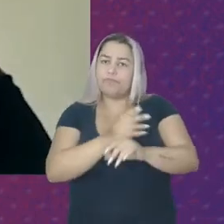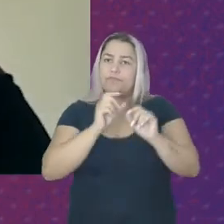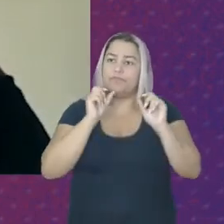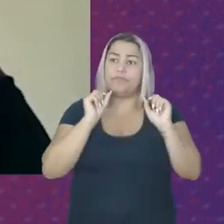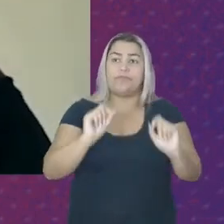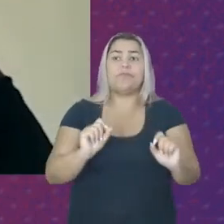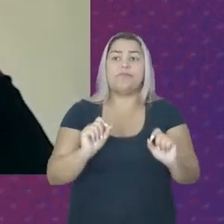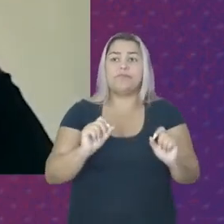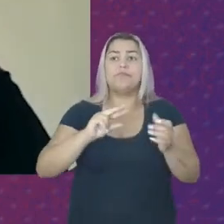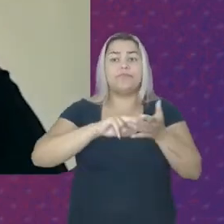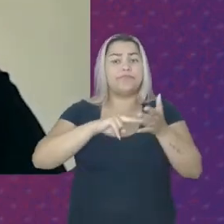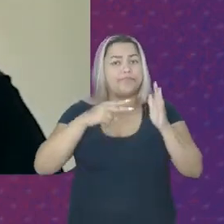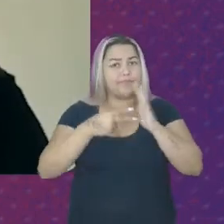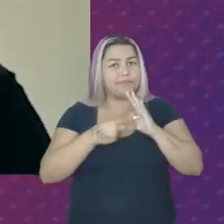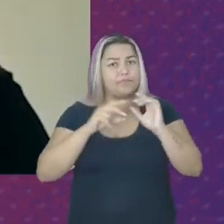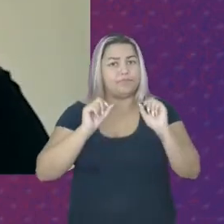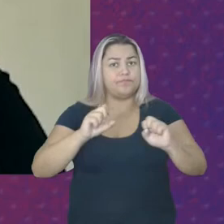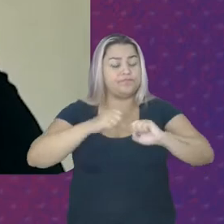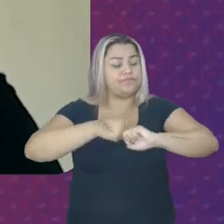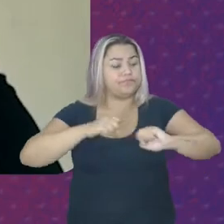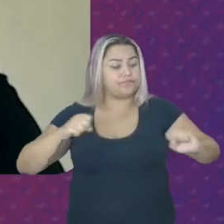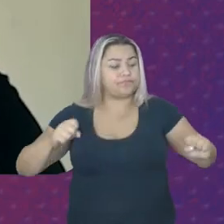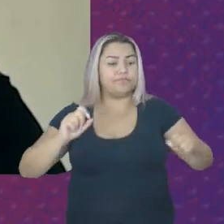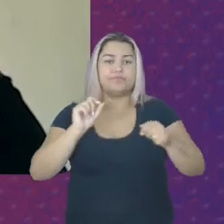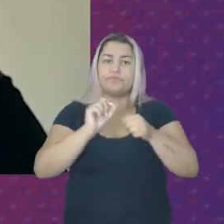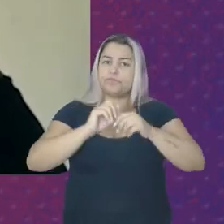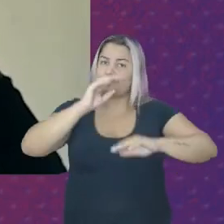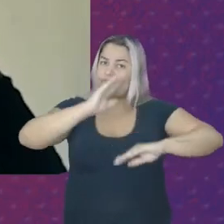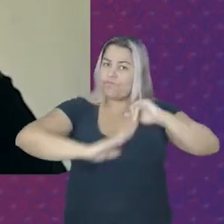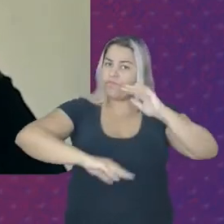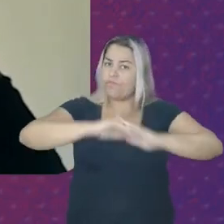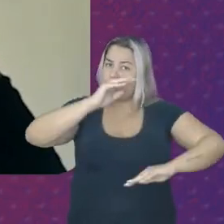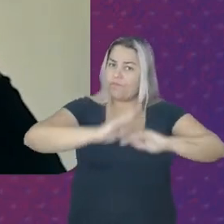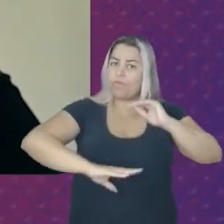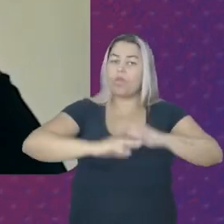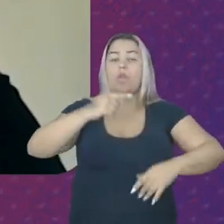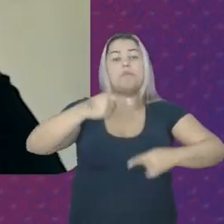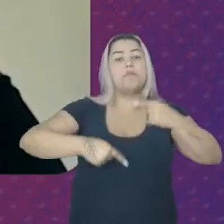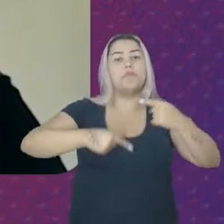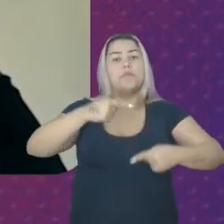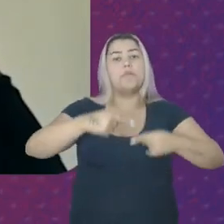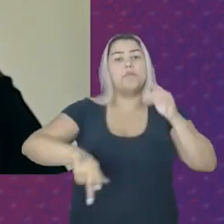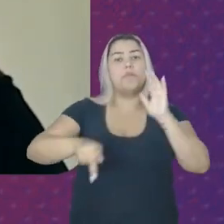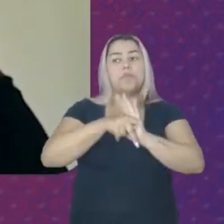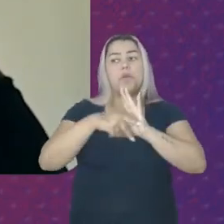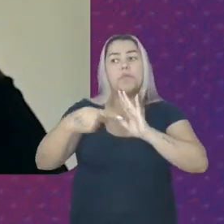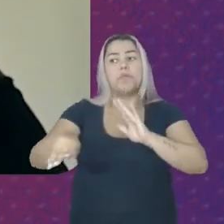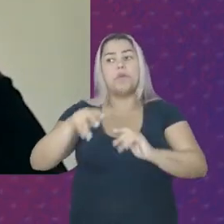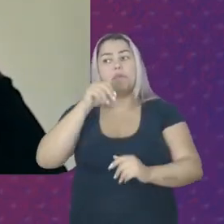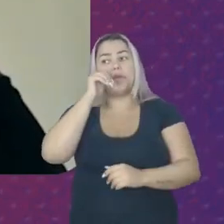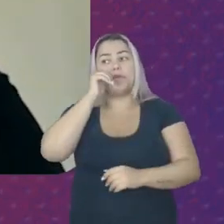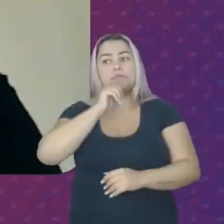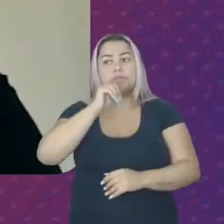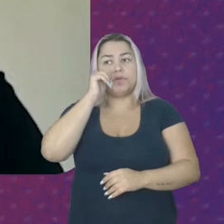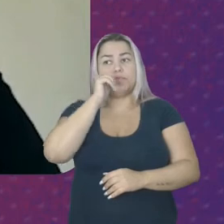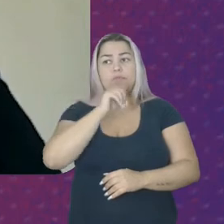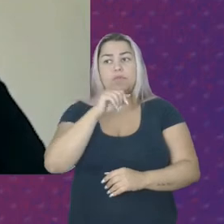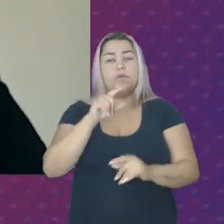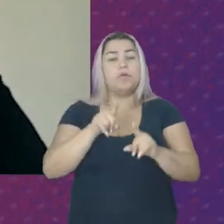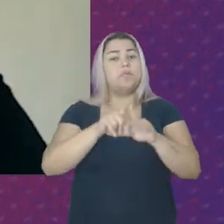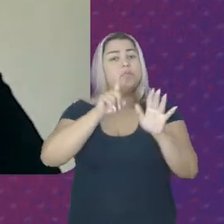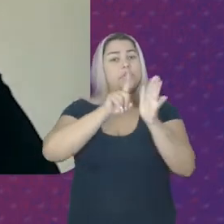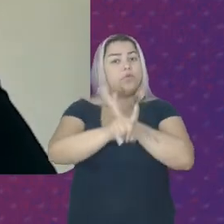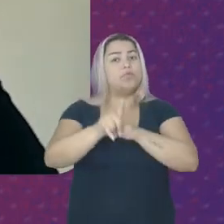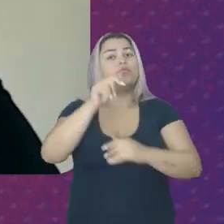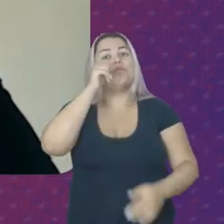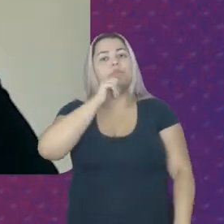fato quais são os grandes feitos das políticas públicas dos governos dos nossos presidentes Lula e Dilma, pergunte a uma